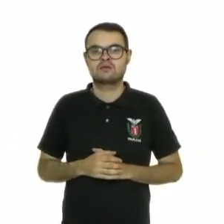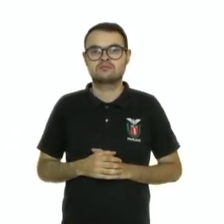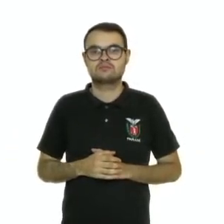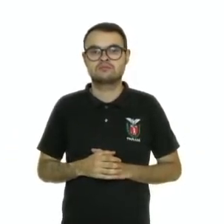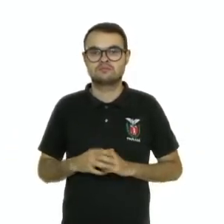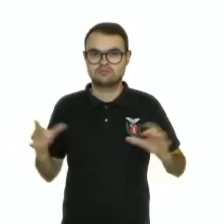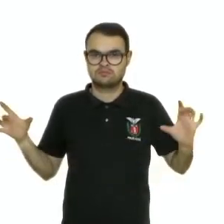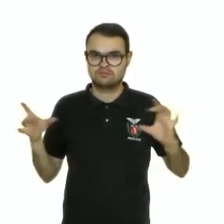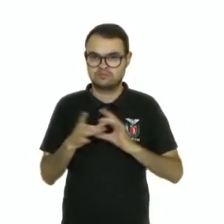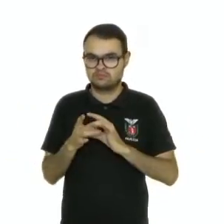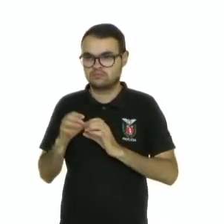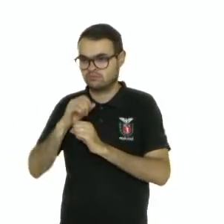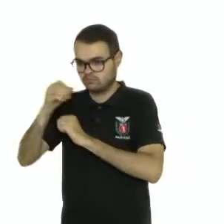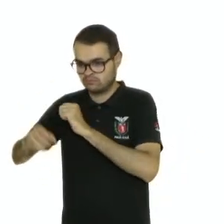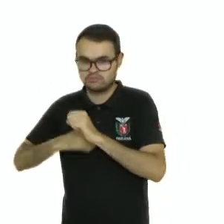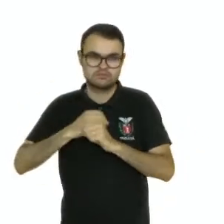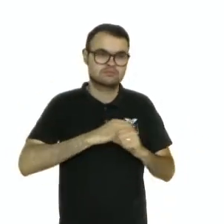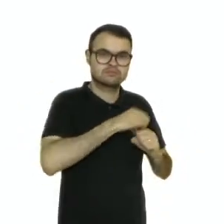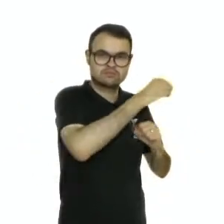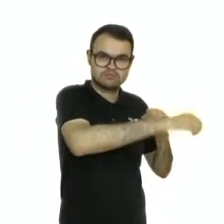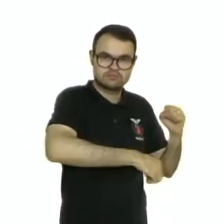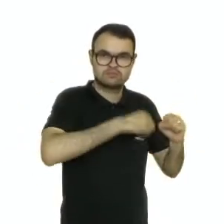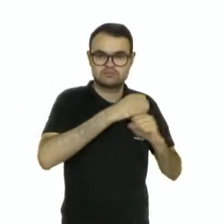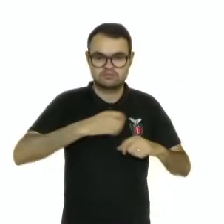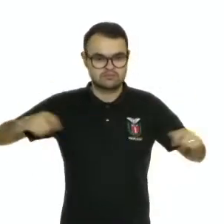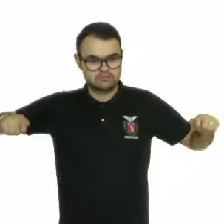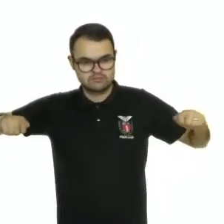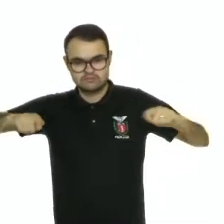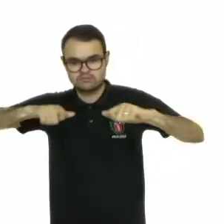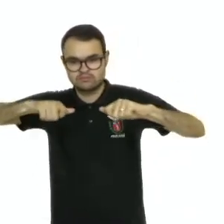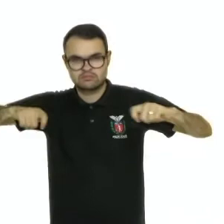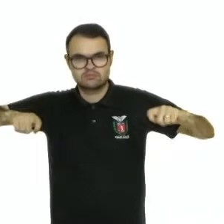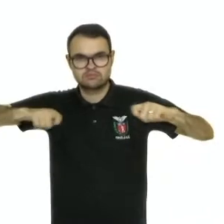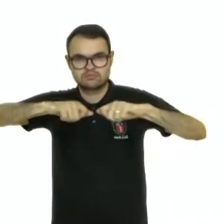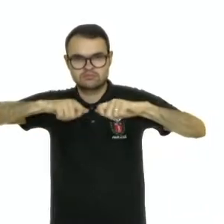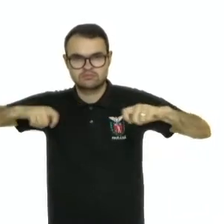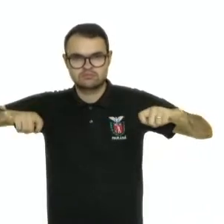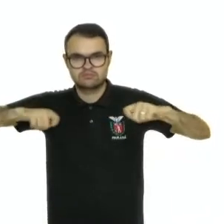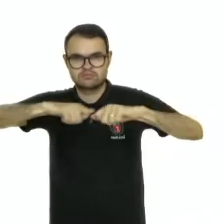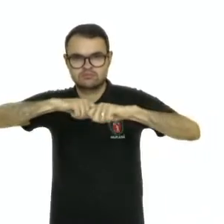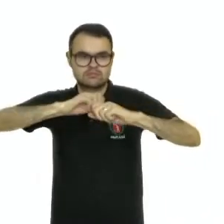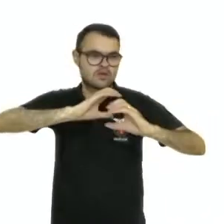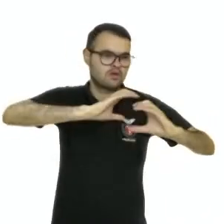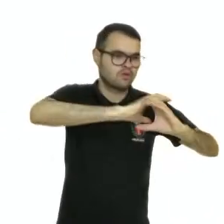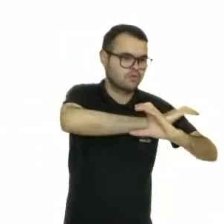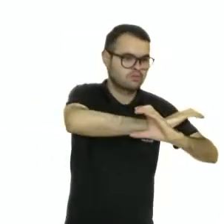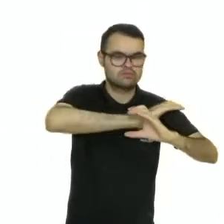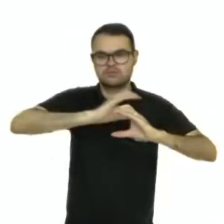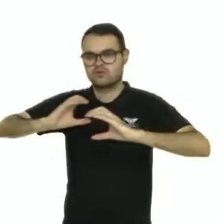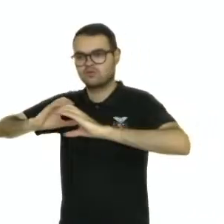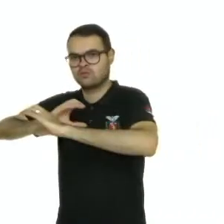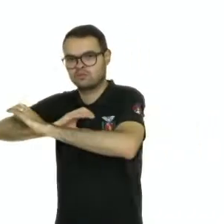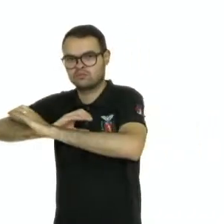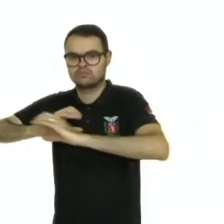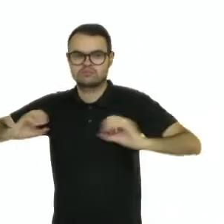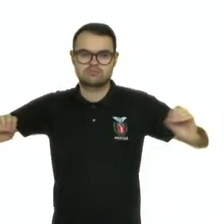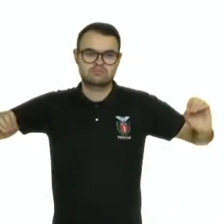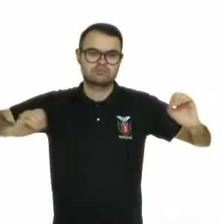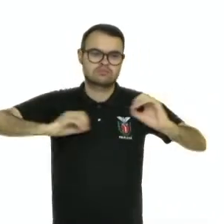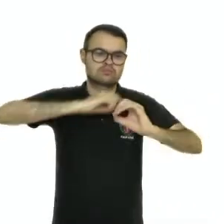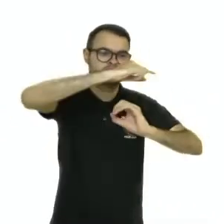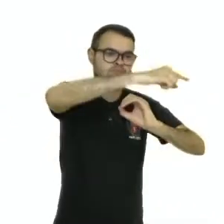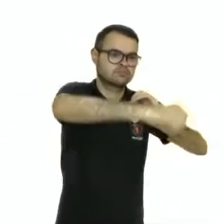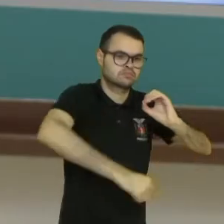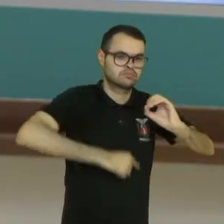molecular, os átomos compartilham elétrons para completar seu respectivo octeto, normalmente efetivadas